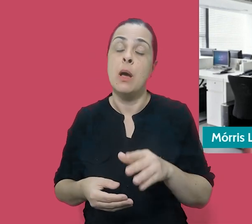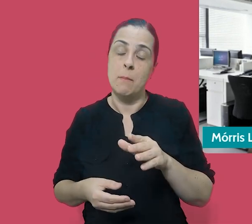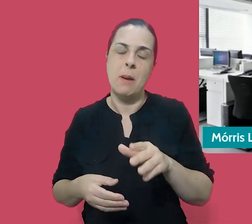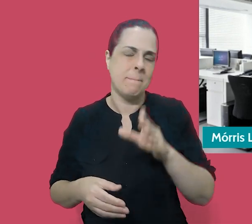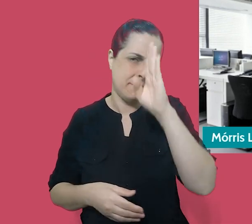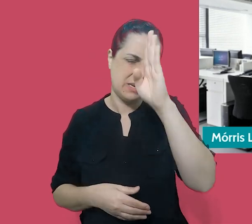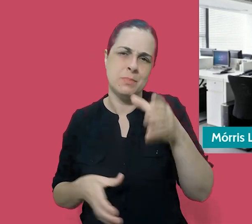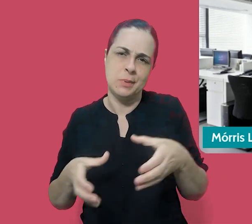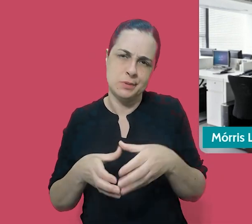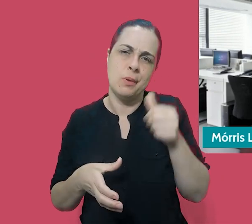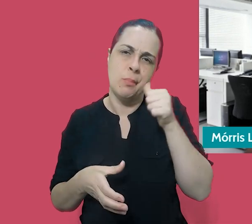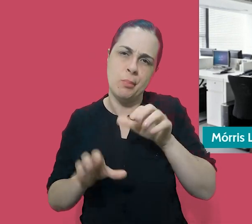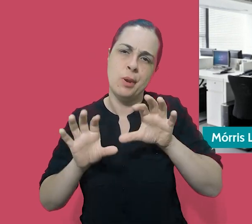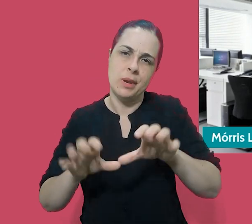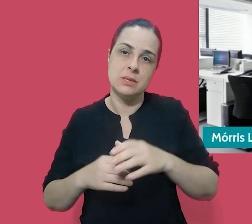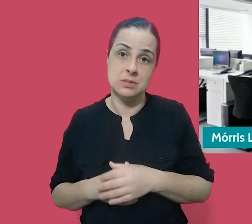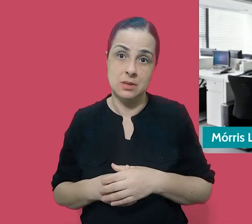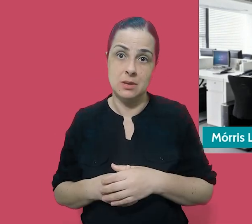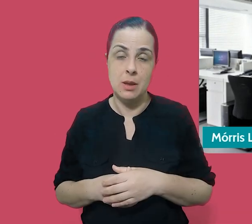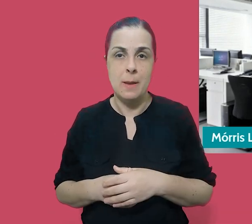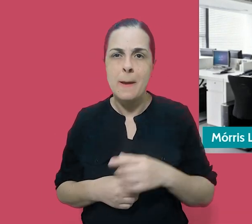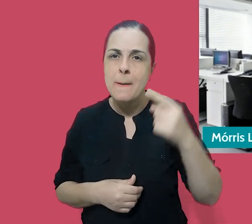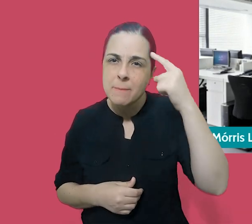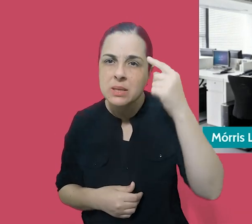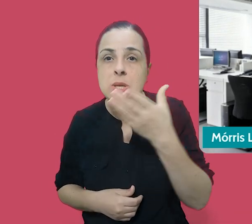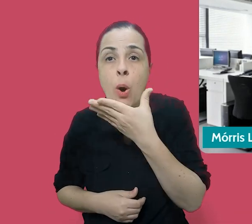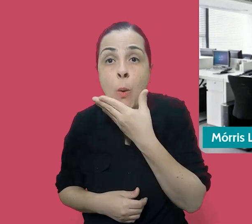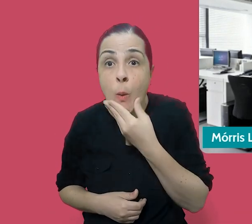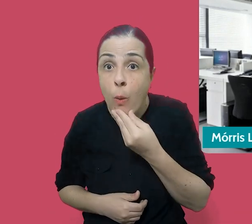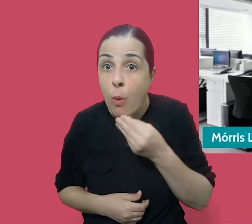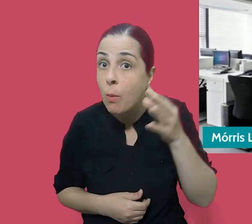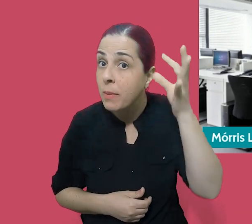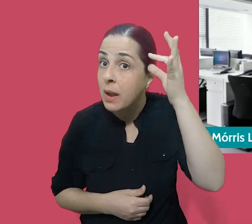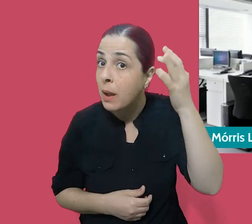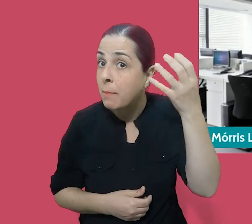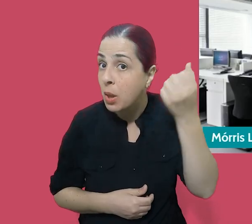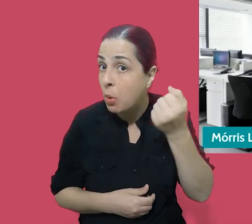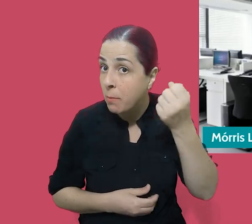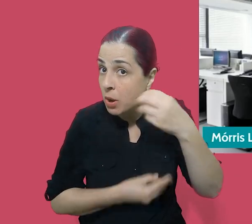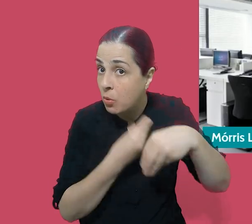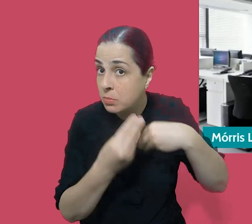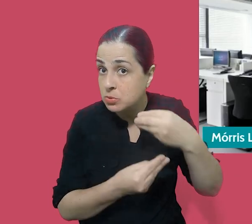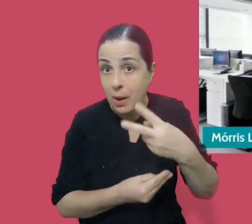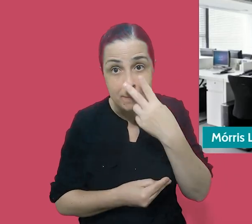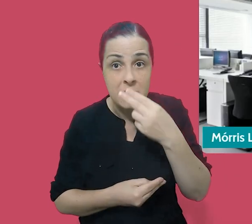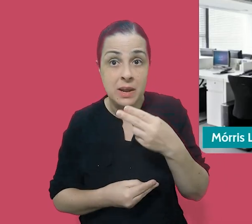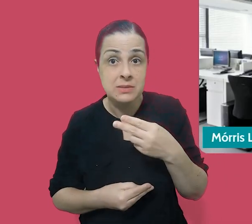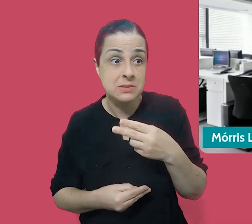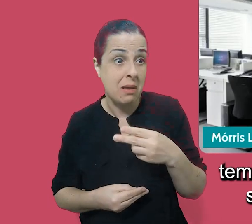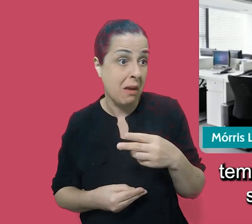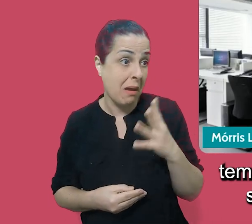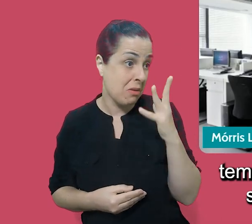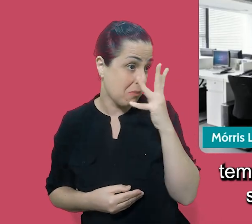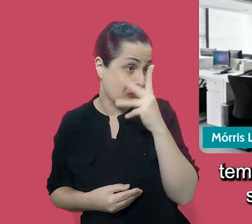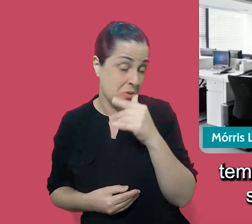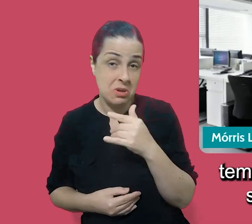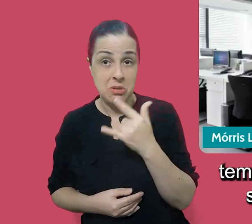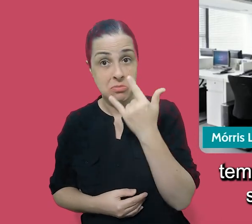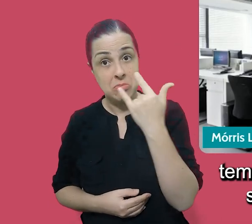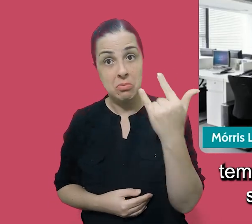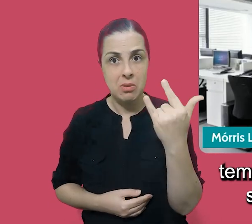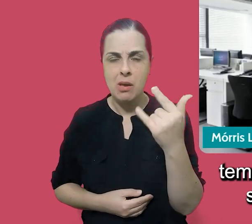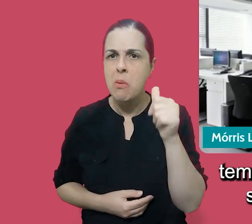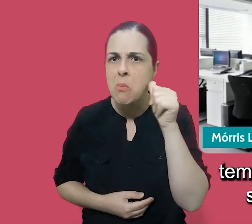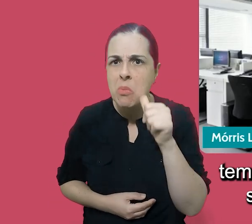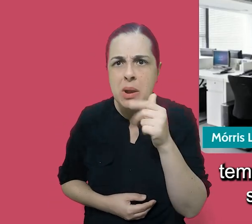porque o homem grisalho é charmoso. A mulher grisalha, ela é desleixada, né? Tem muito forte isso